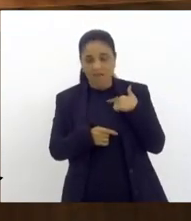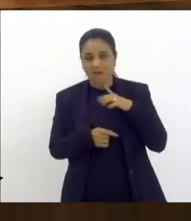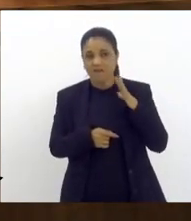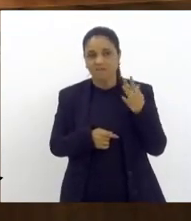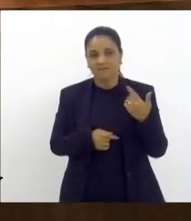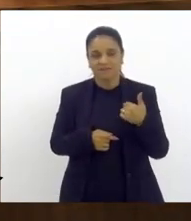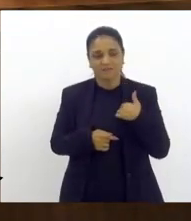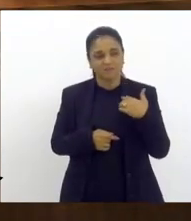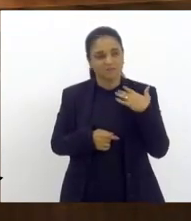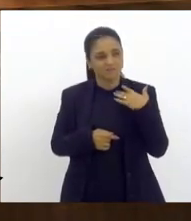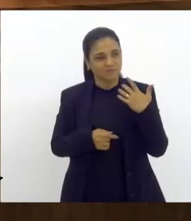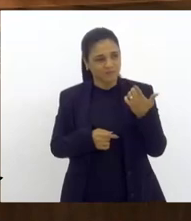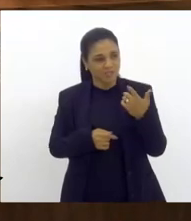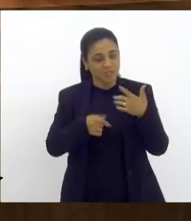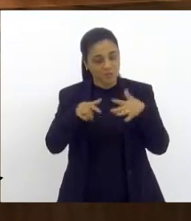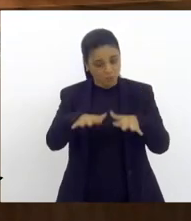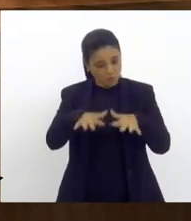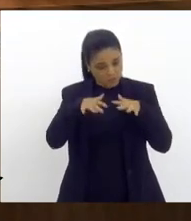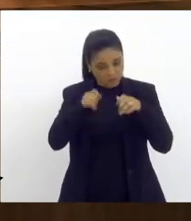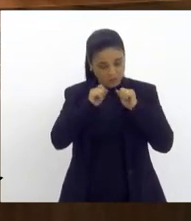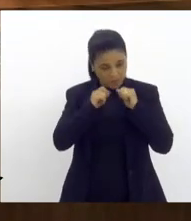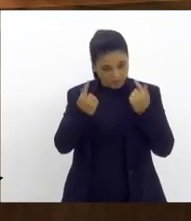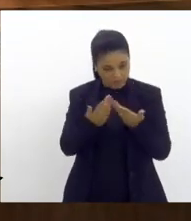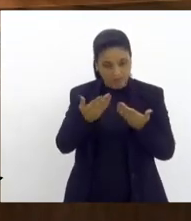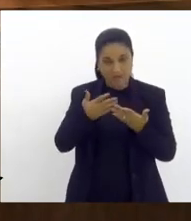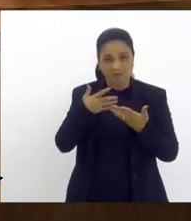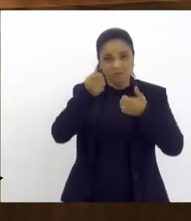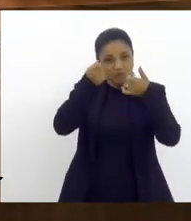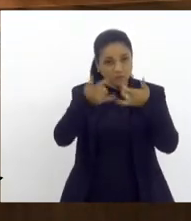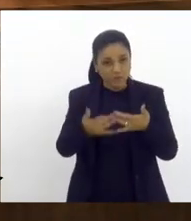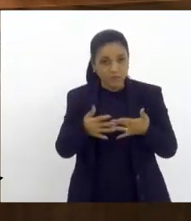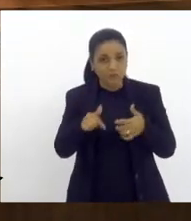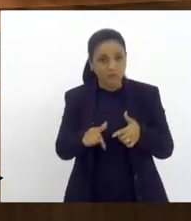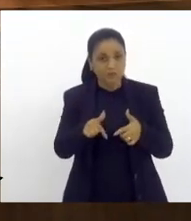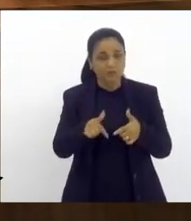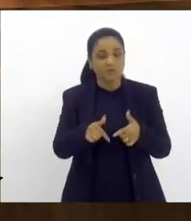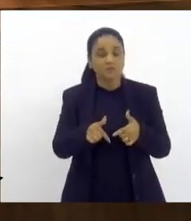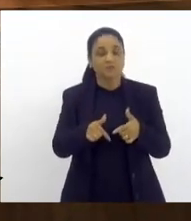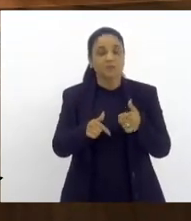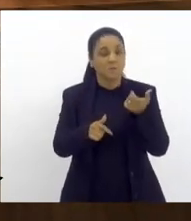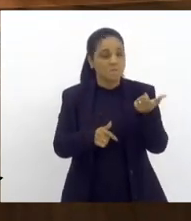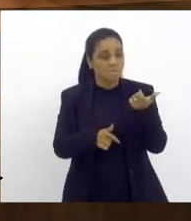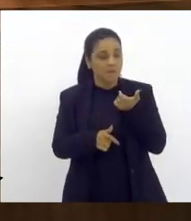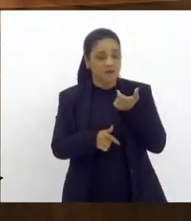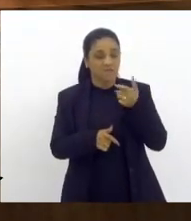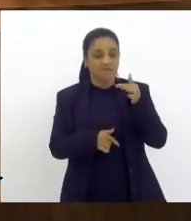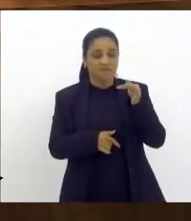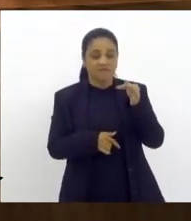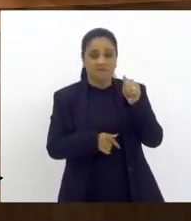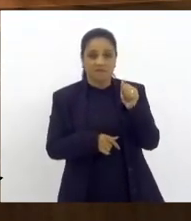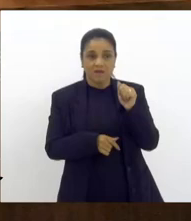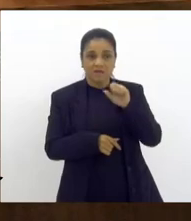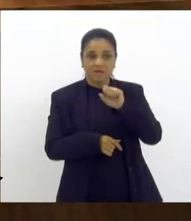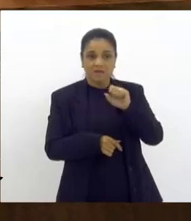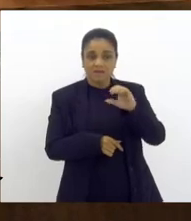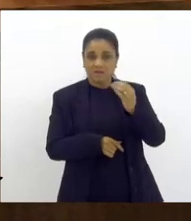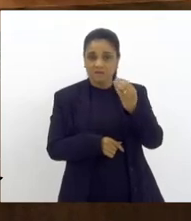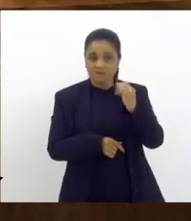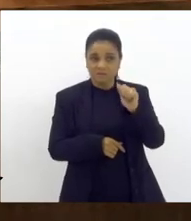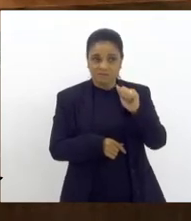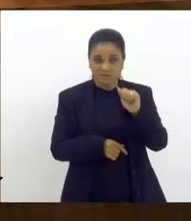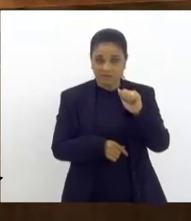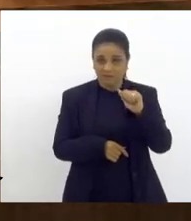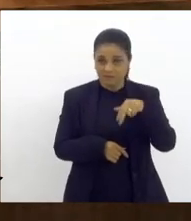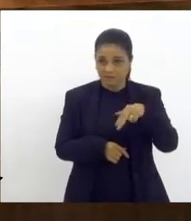Chamado de farsante durante a sessão enquanto falo nesse momento O Chamado de farsante Entendeu agora o outro ponto a outra